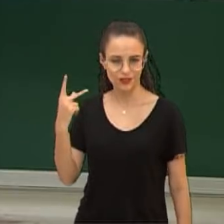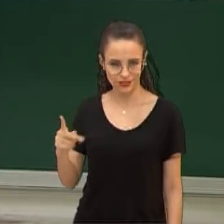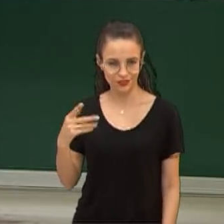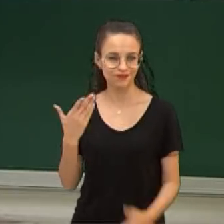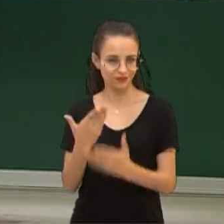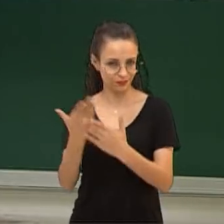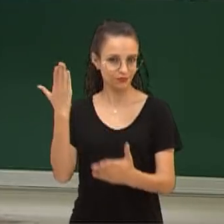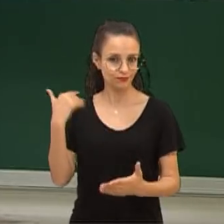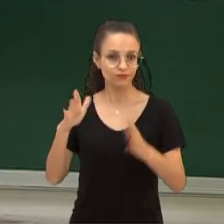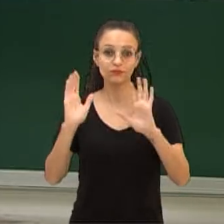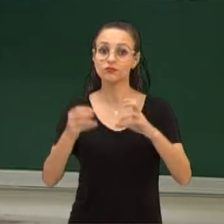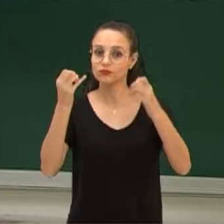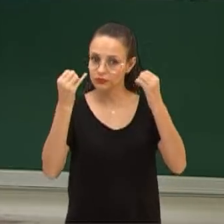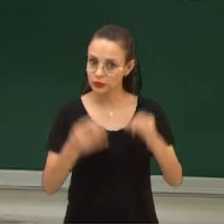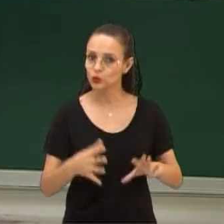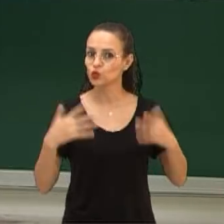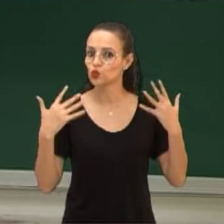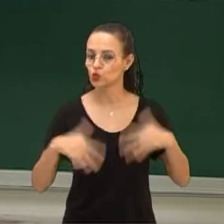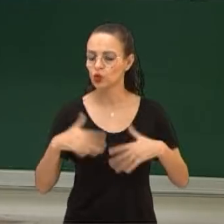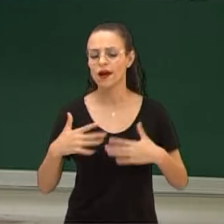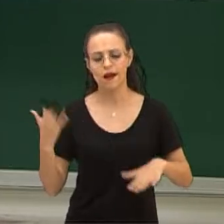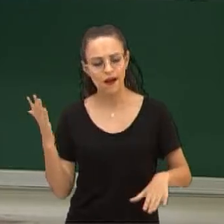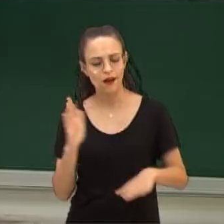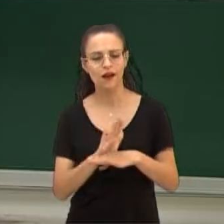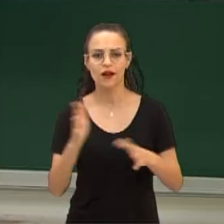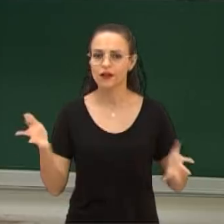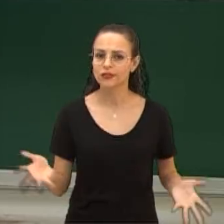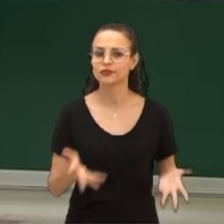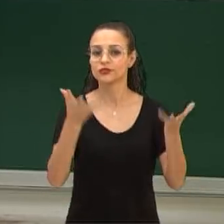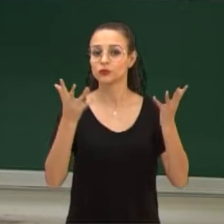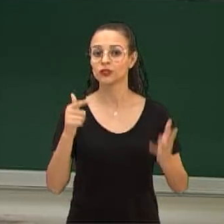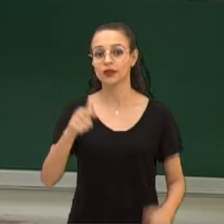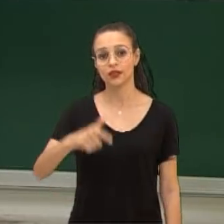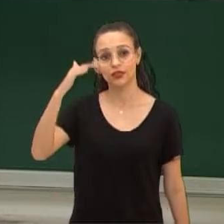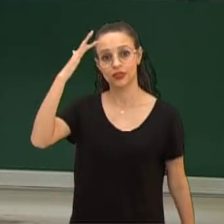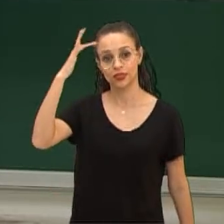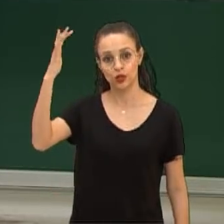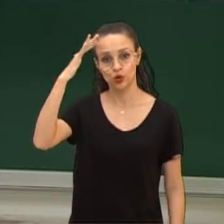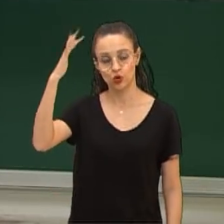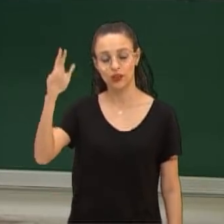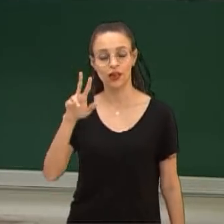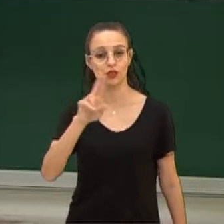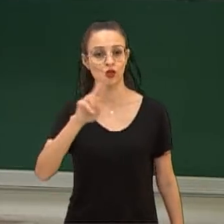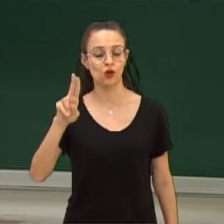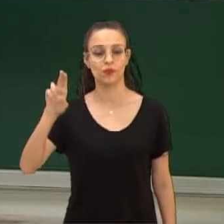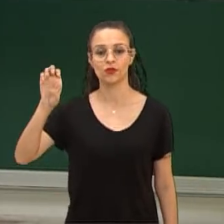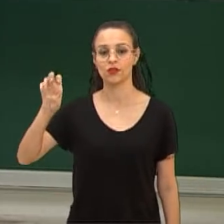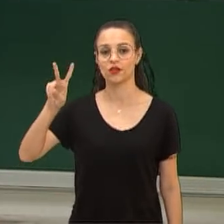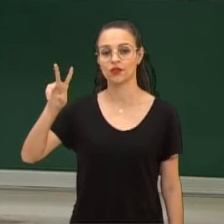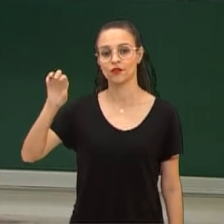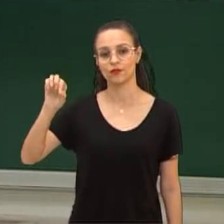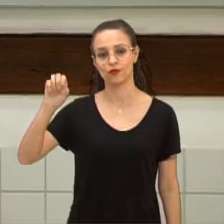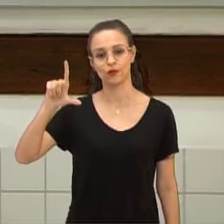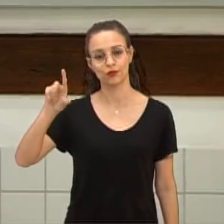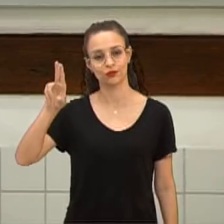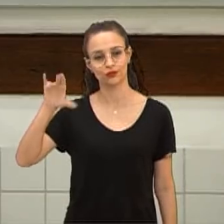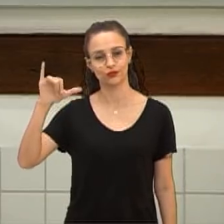anterior e que contribuiu significativamente para uma teoria chamada evolucionismo.